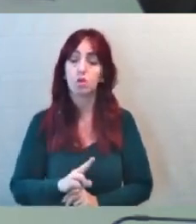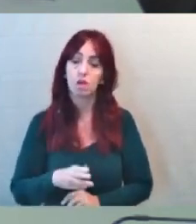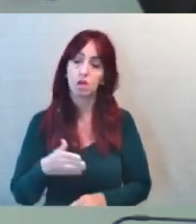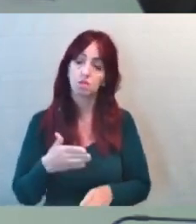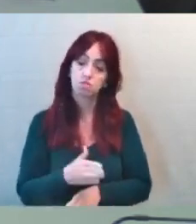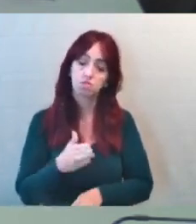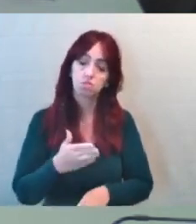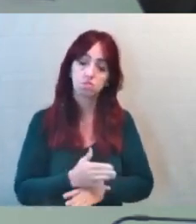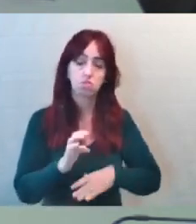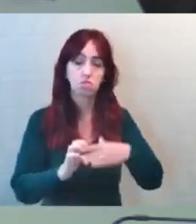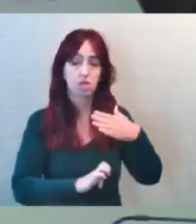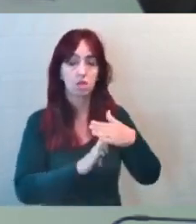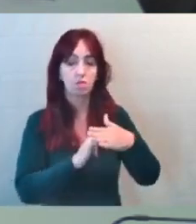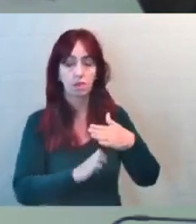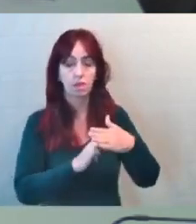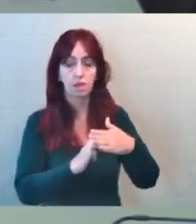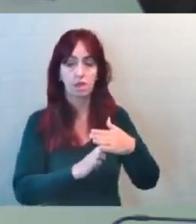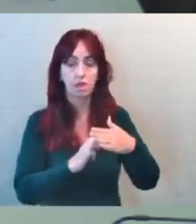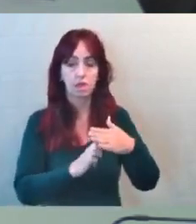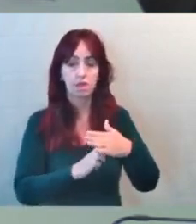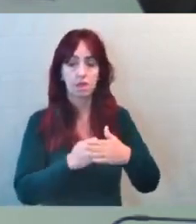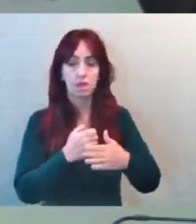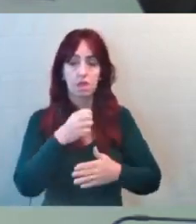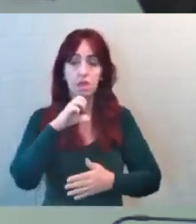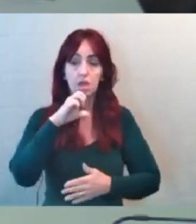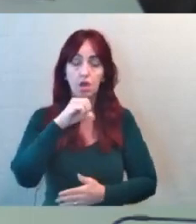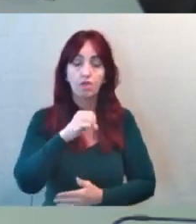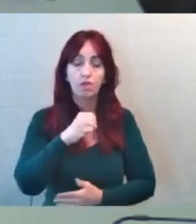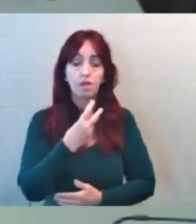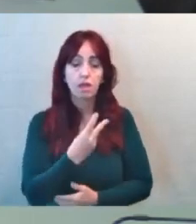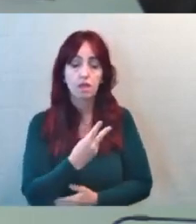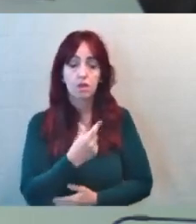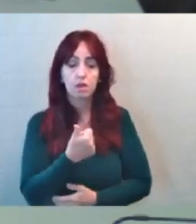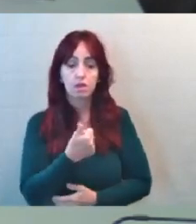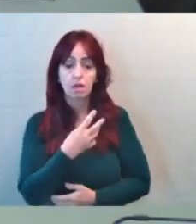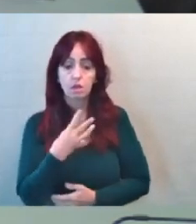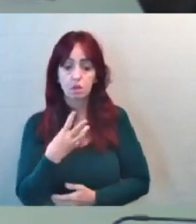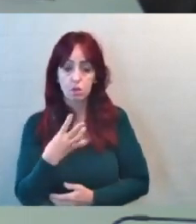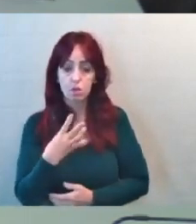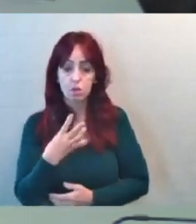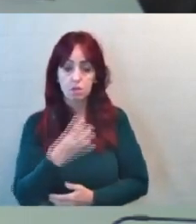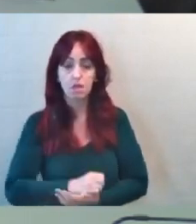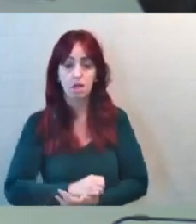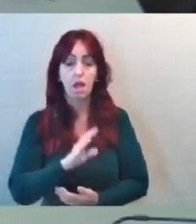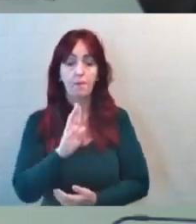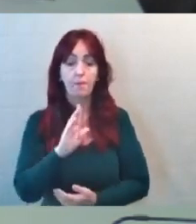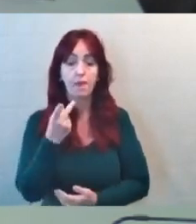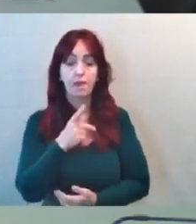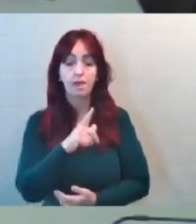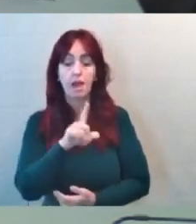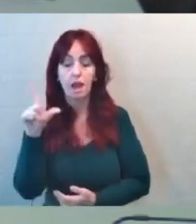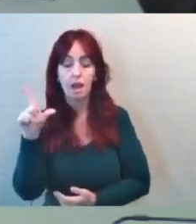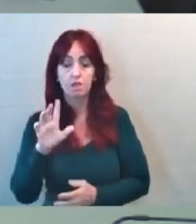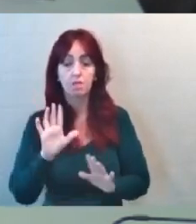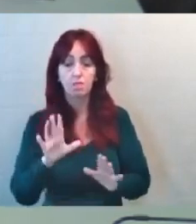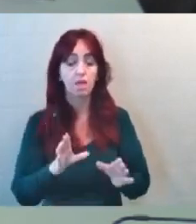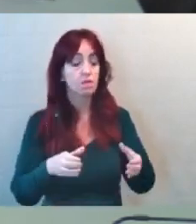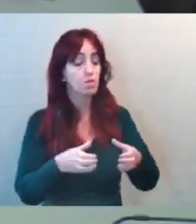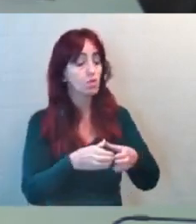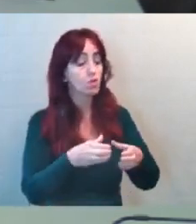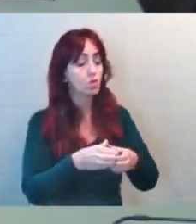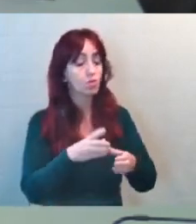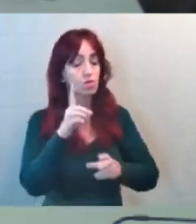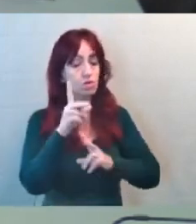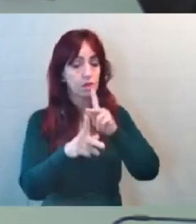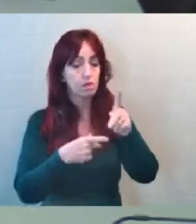empresa 9214, que é da BH Leste, mas de todo um conjunto de pessoas a quem eu represento,